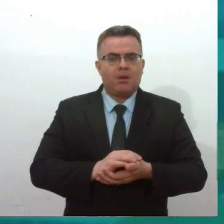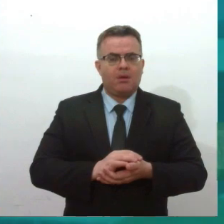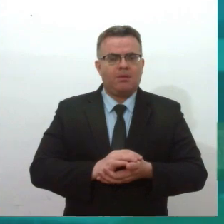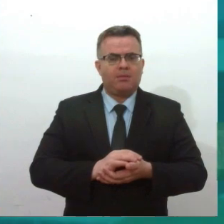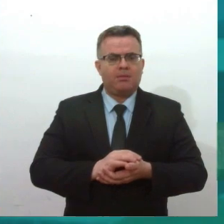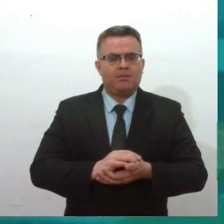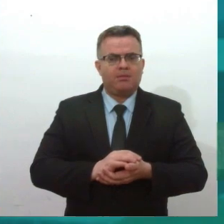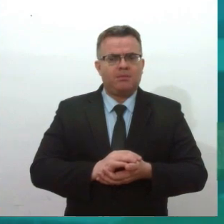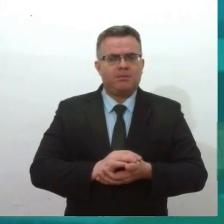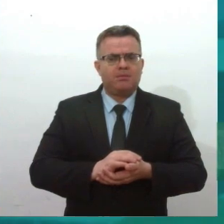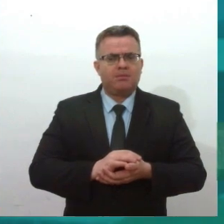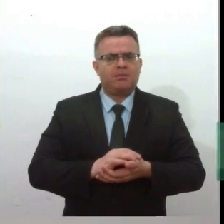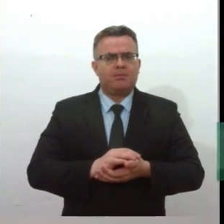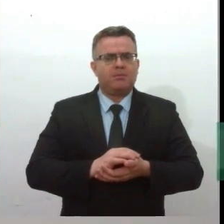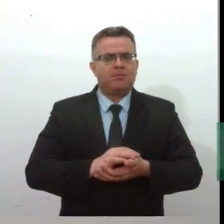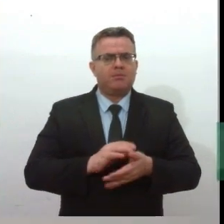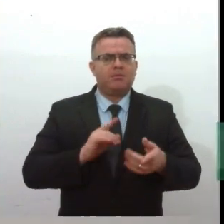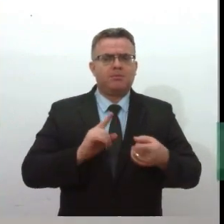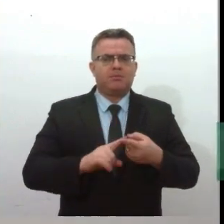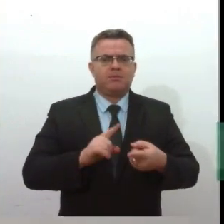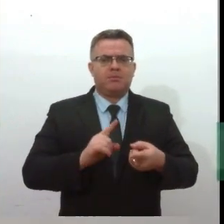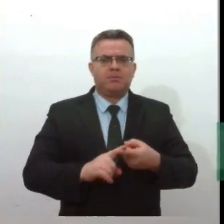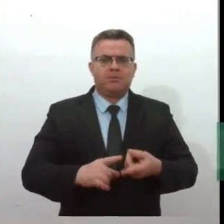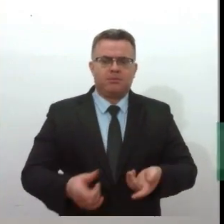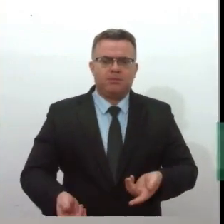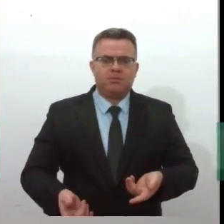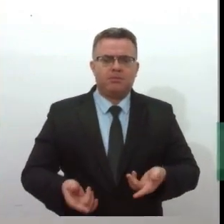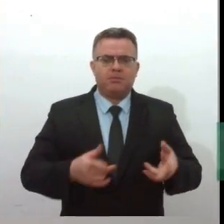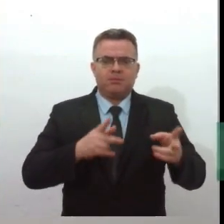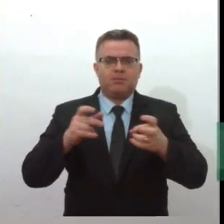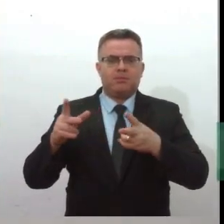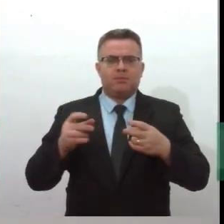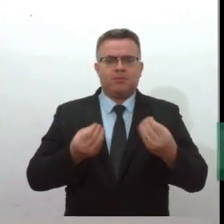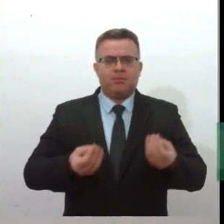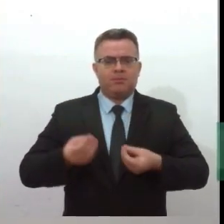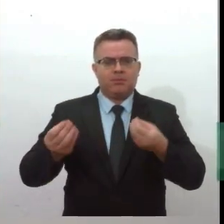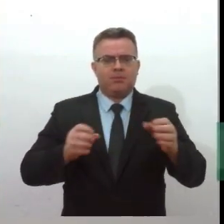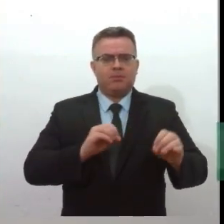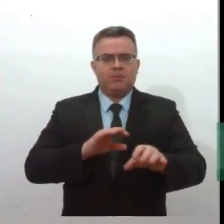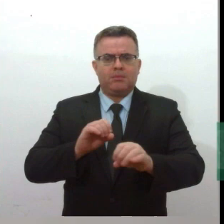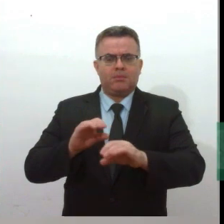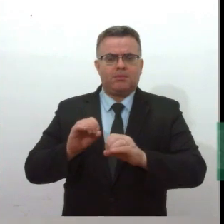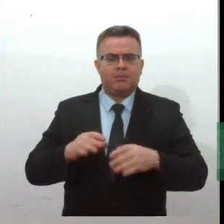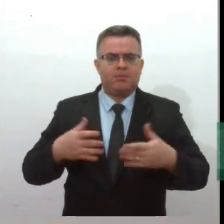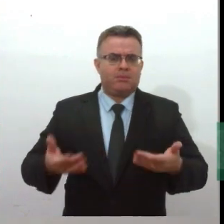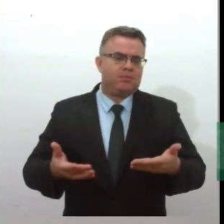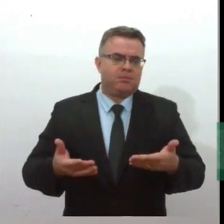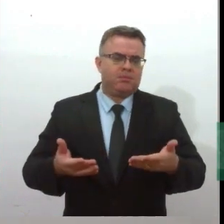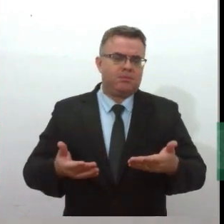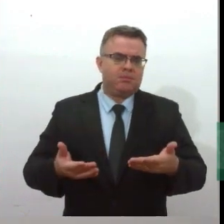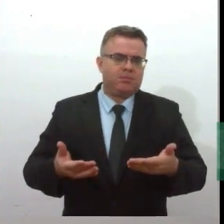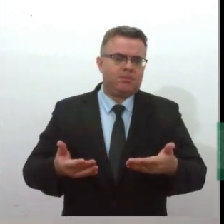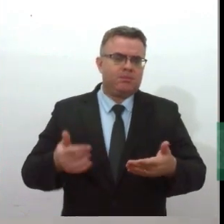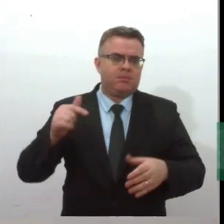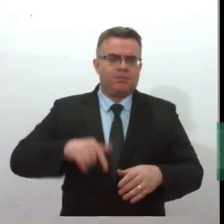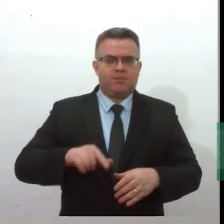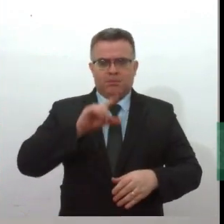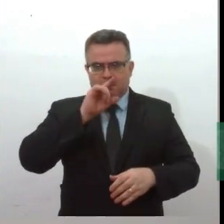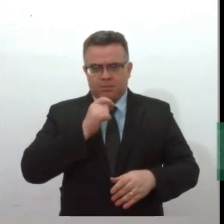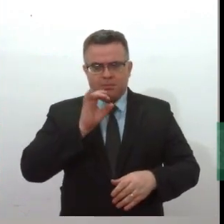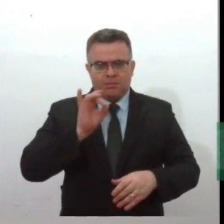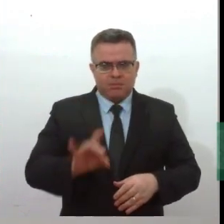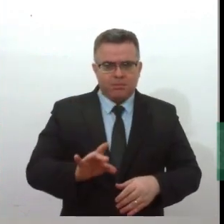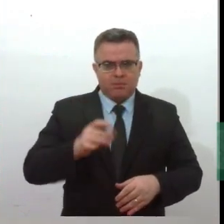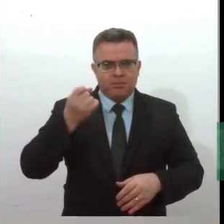e que se reveja né a parte de educação eh não só em Aracaju não só em